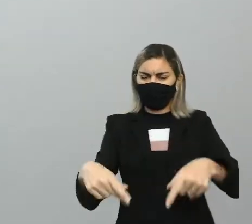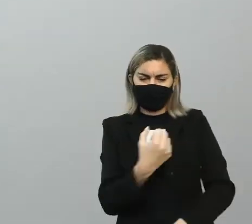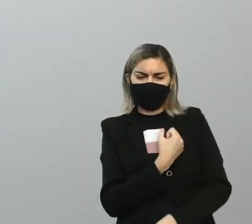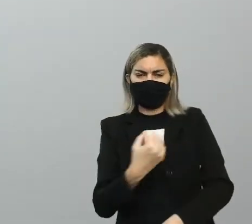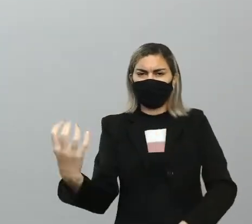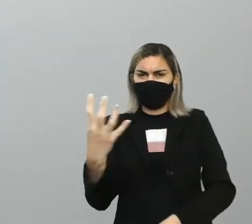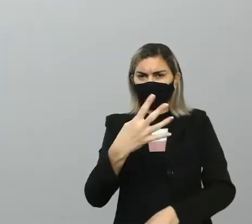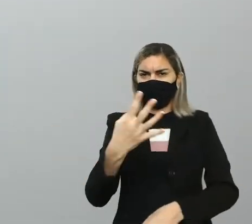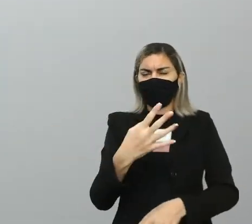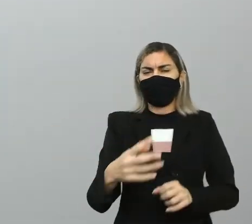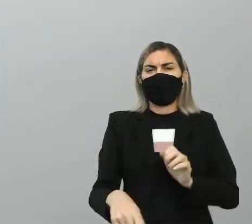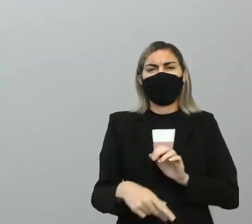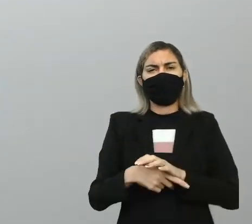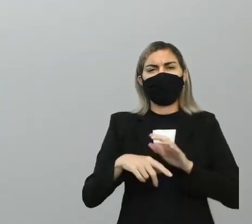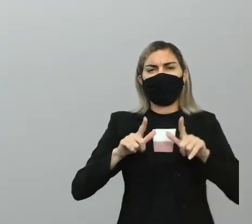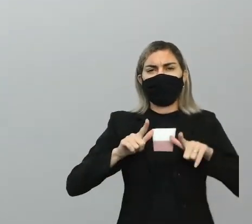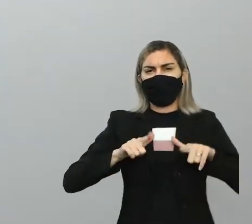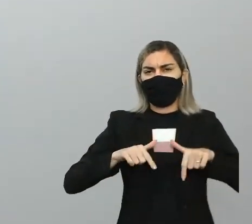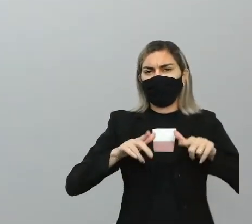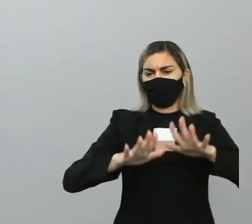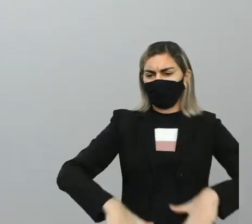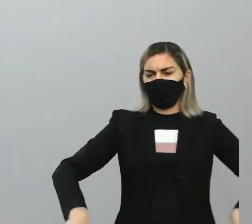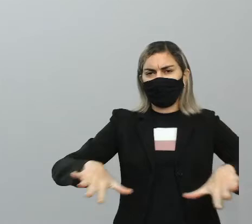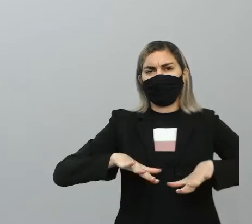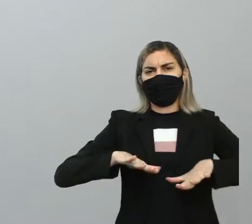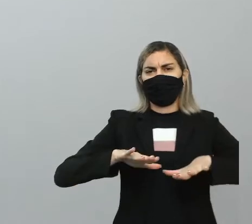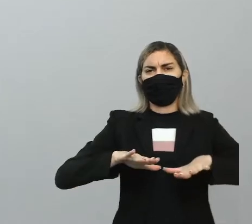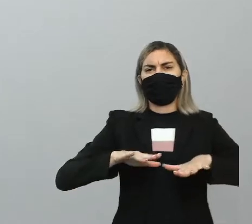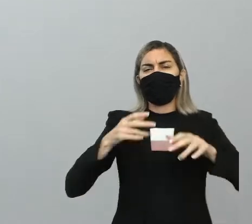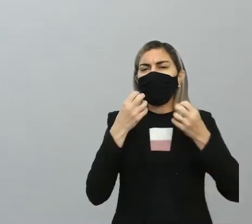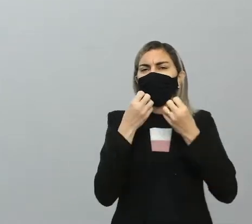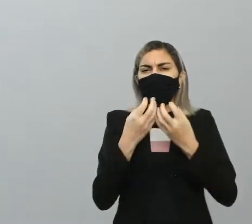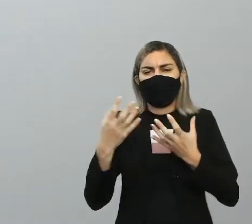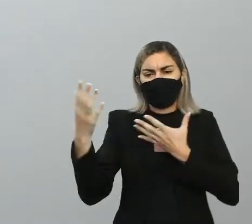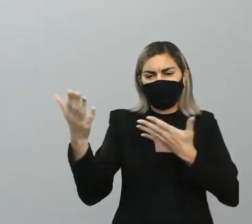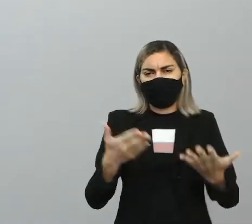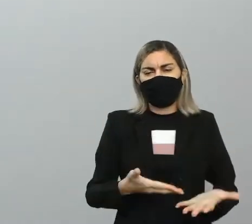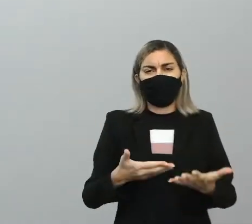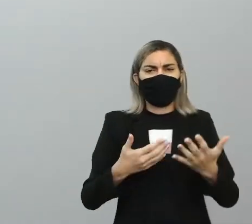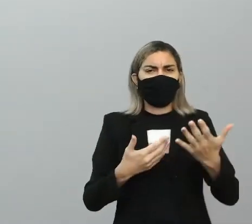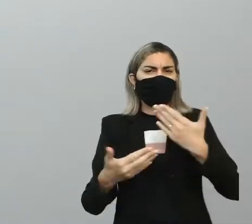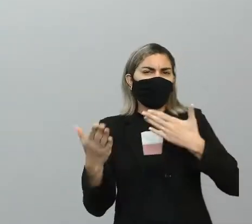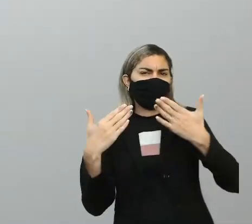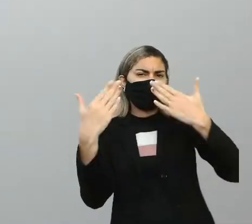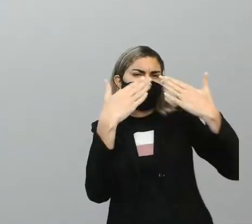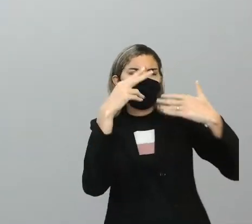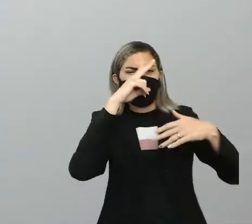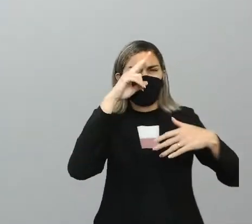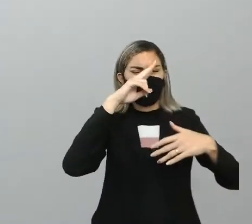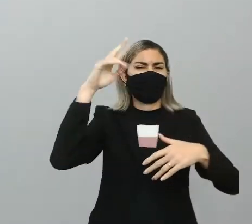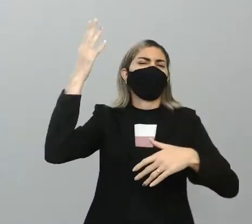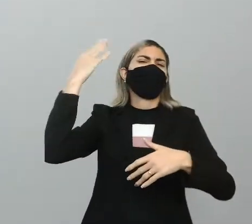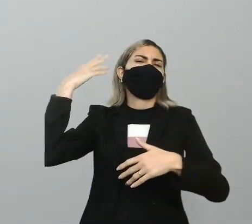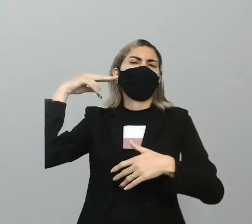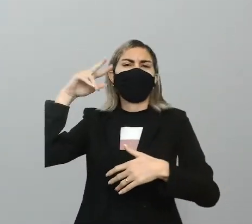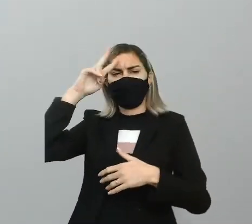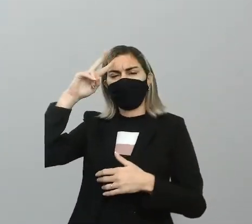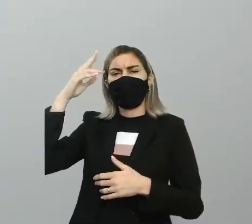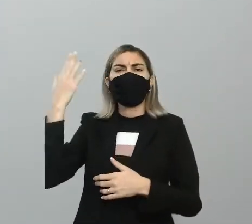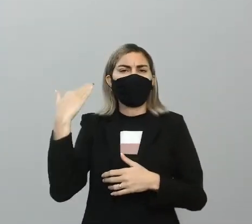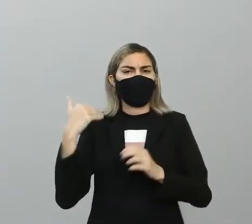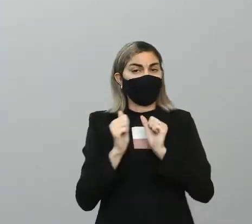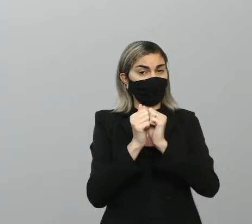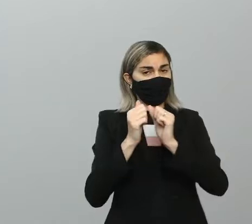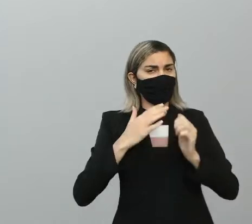nossa aula, é o povo hebreu. Tá? Então, sejam todos muito bem-vindos. Vamos trocar uma ideia para relembrar um pouco dessa história